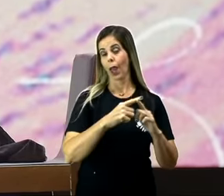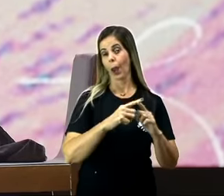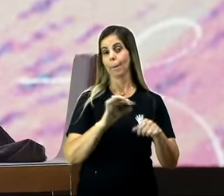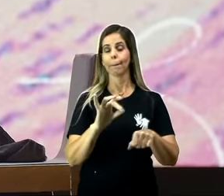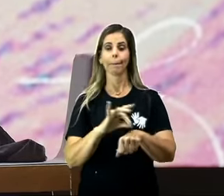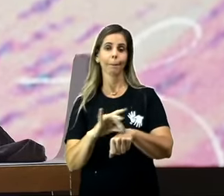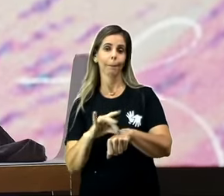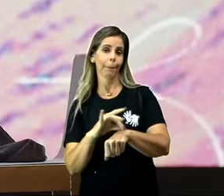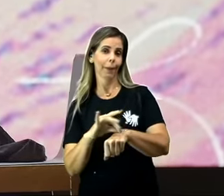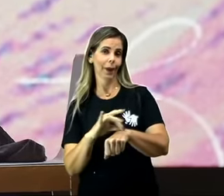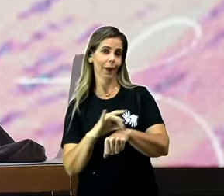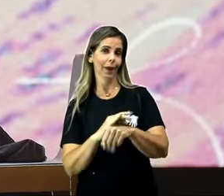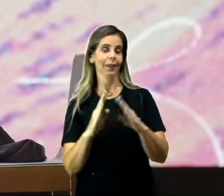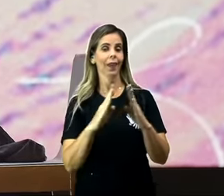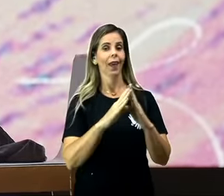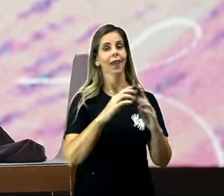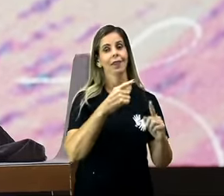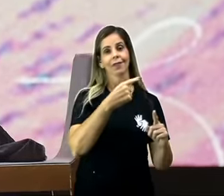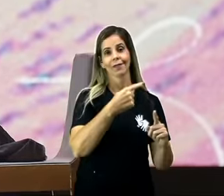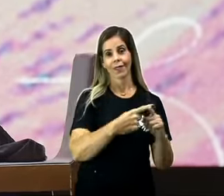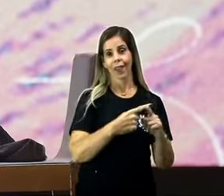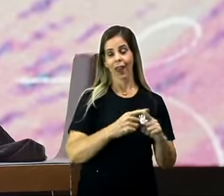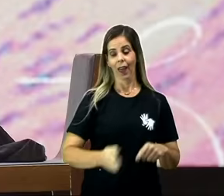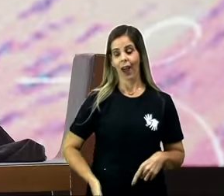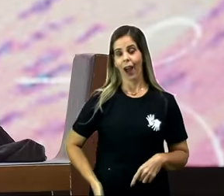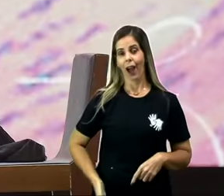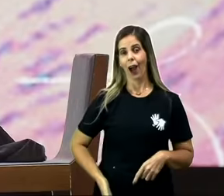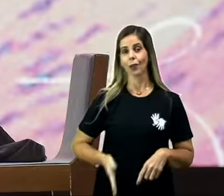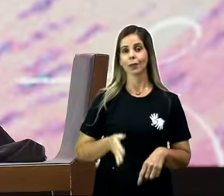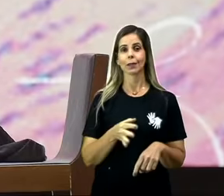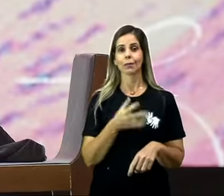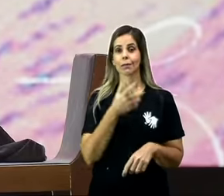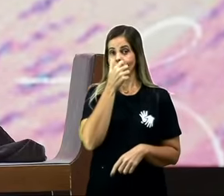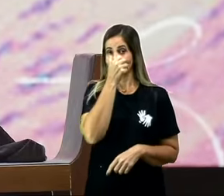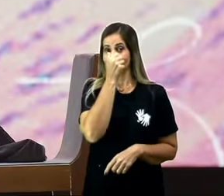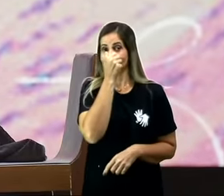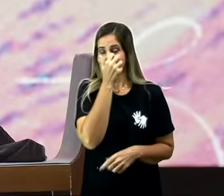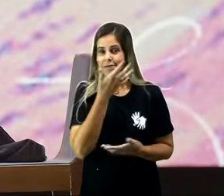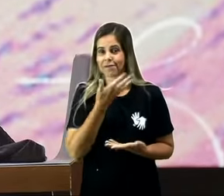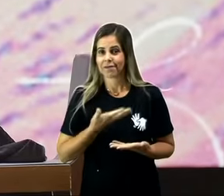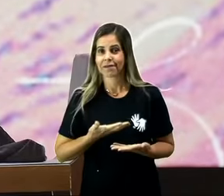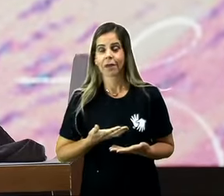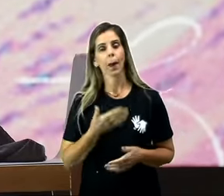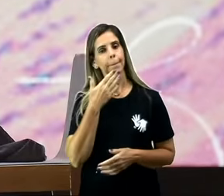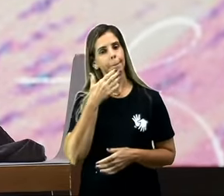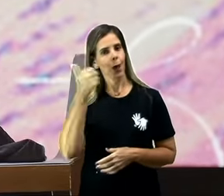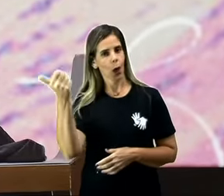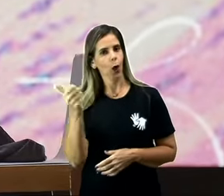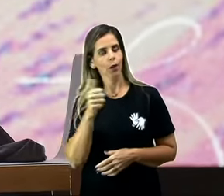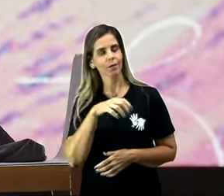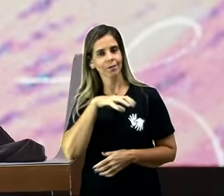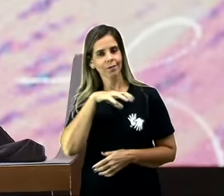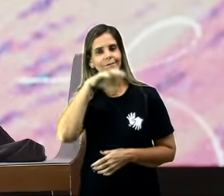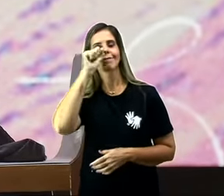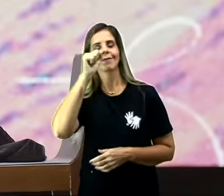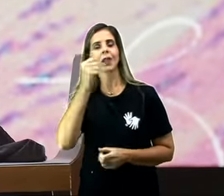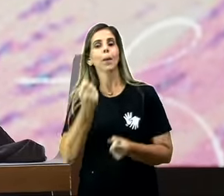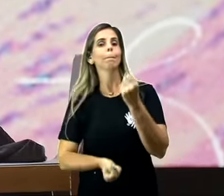pastor da calça apertada. Nós estamos melhorando. É melhor cheiro de pipoca do que cheiro de pecado,